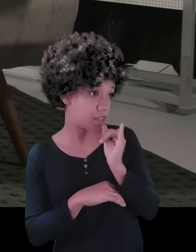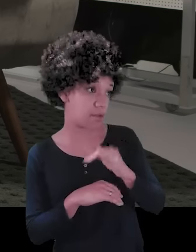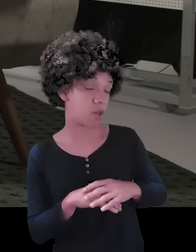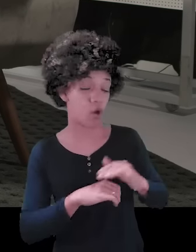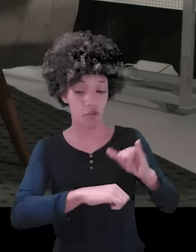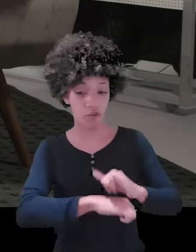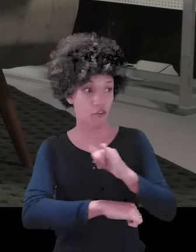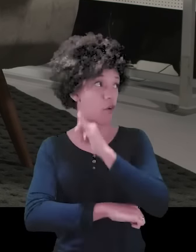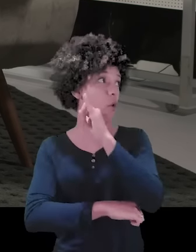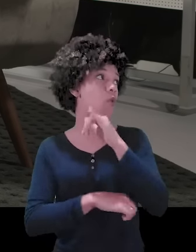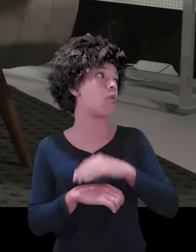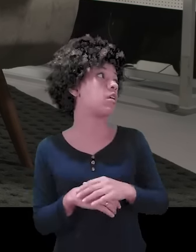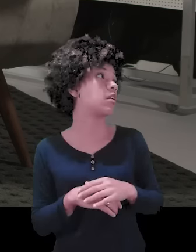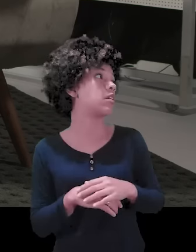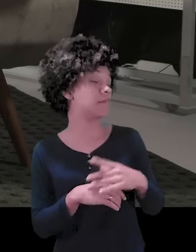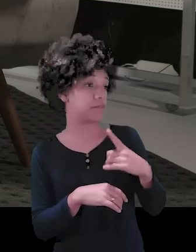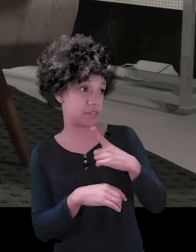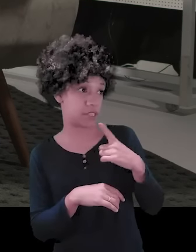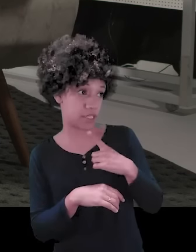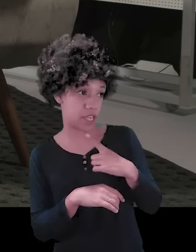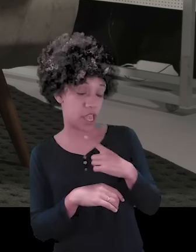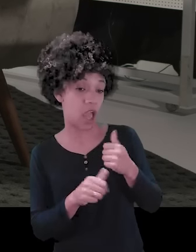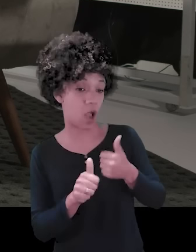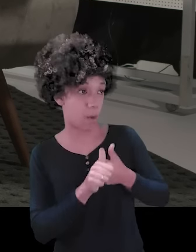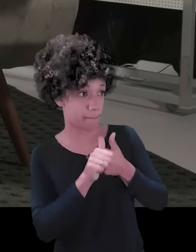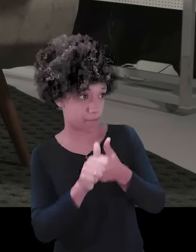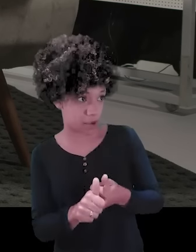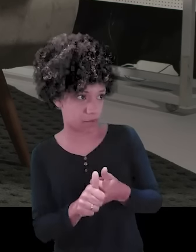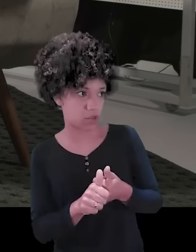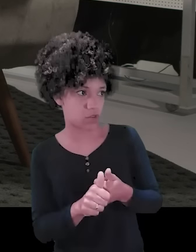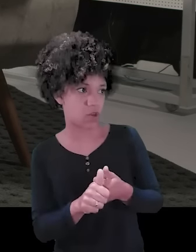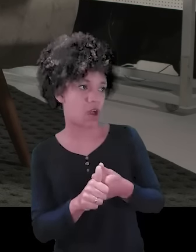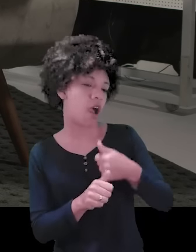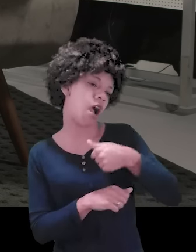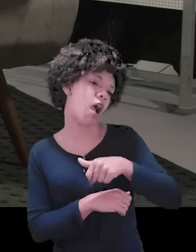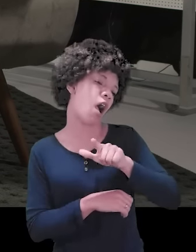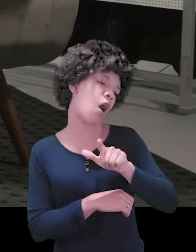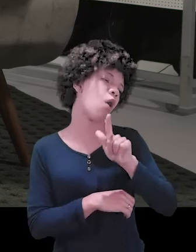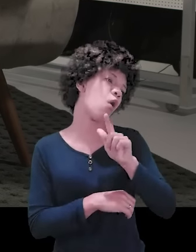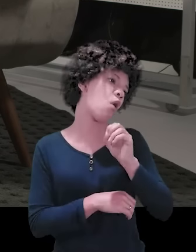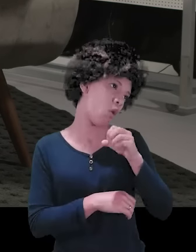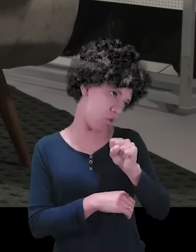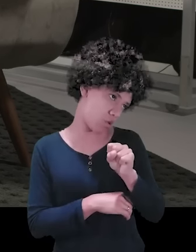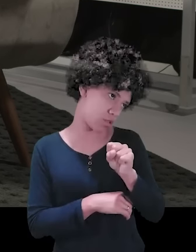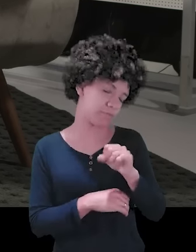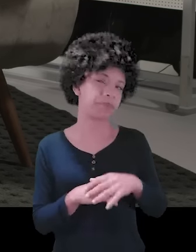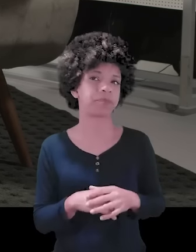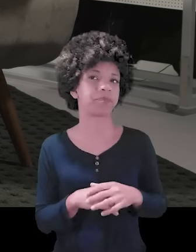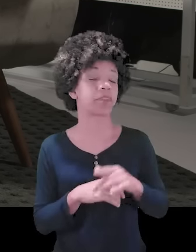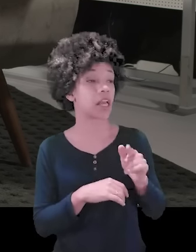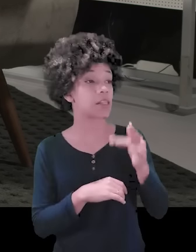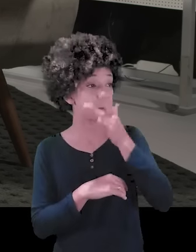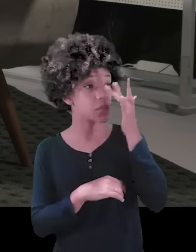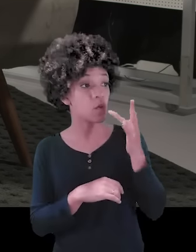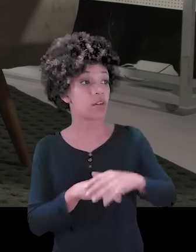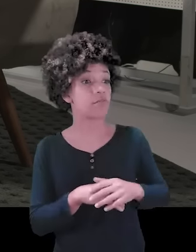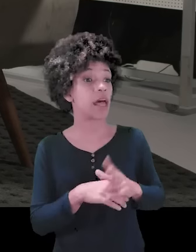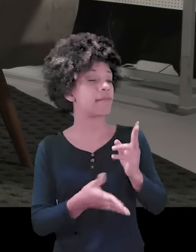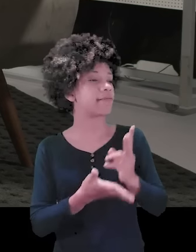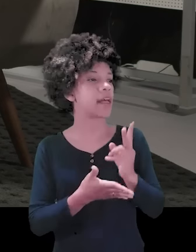por ser um voo que você vai sair daqui para lá e ela tá acompanhada do algoz digamos assim ué se essa pessoa vai